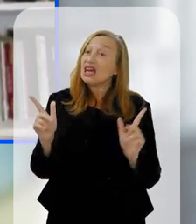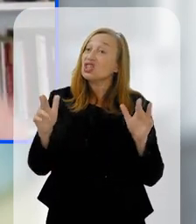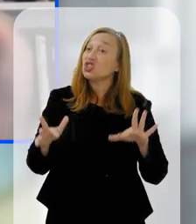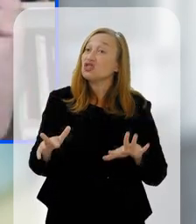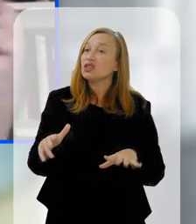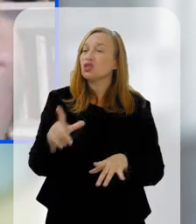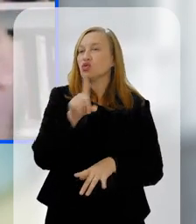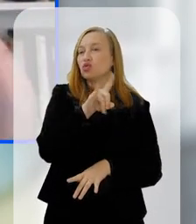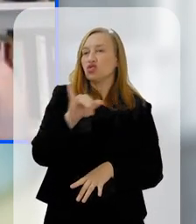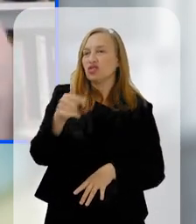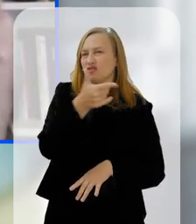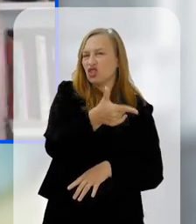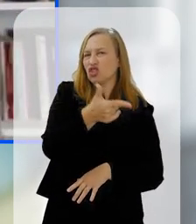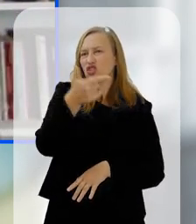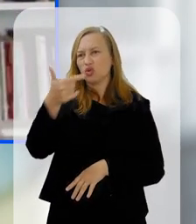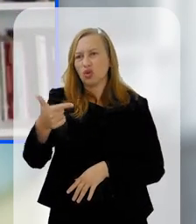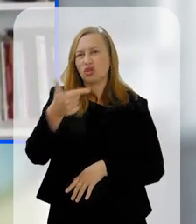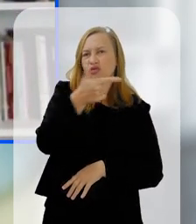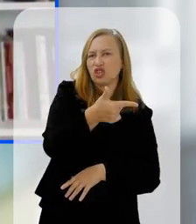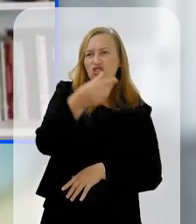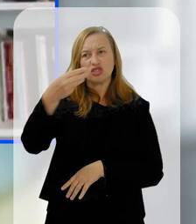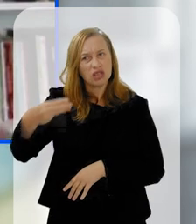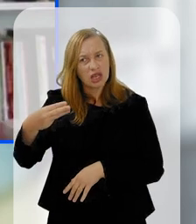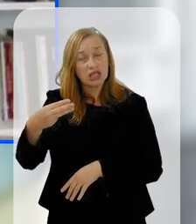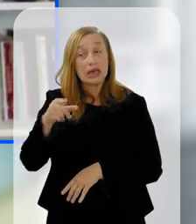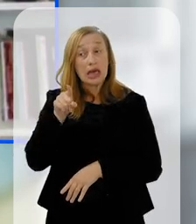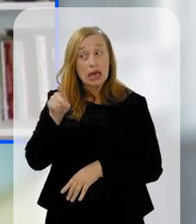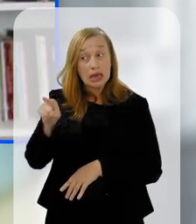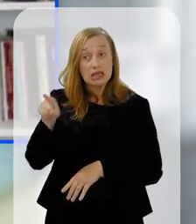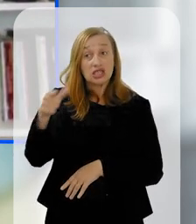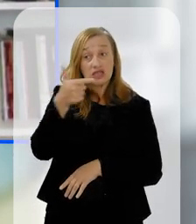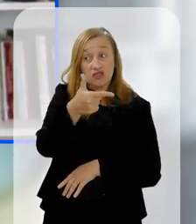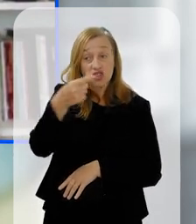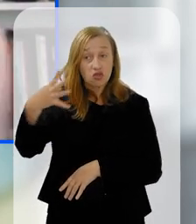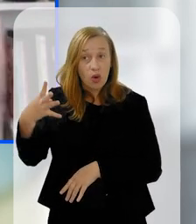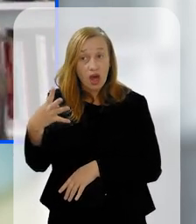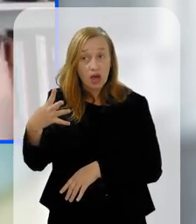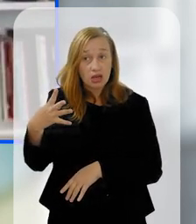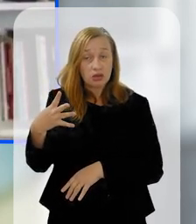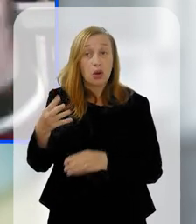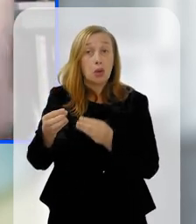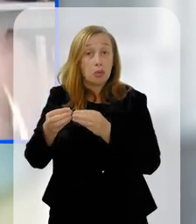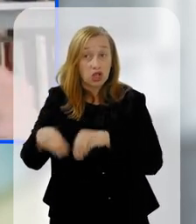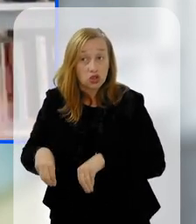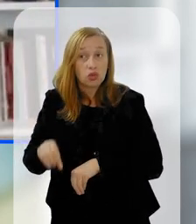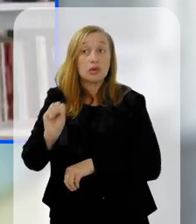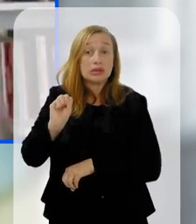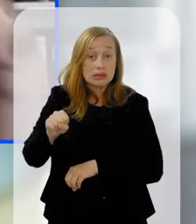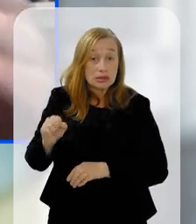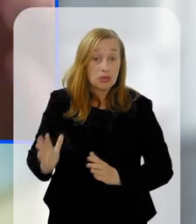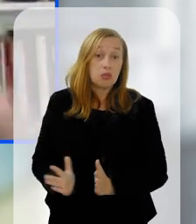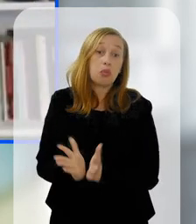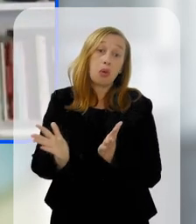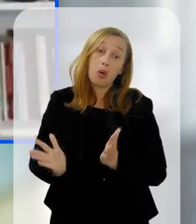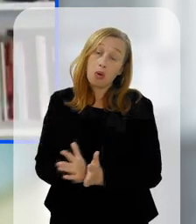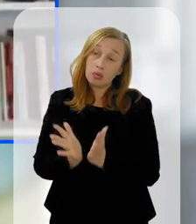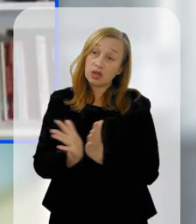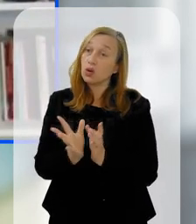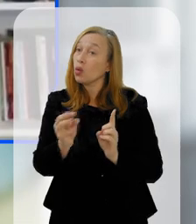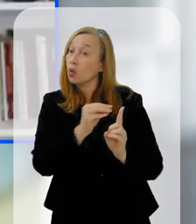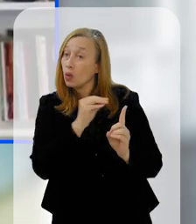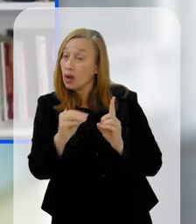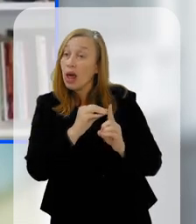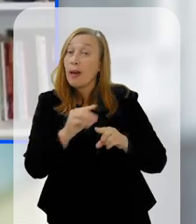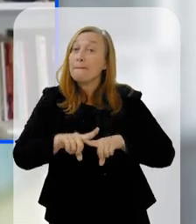que é diferente do de 22, dos três de 23. Esse de 24, ele atingiu, óbvio, os mais pobres e os